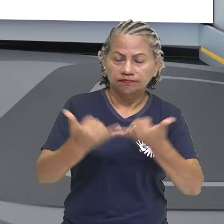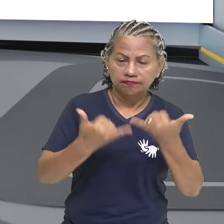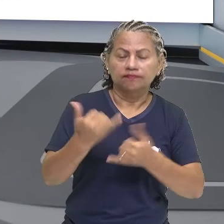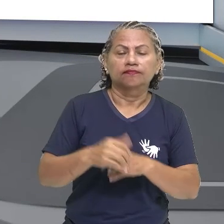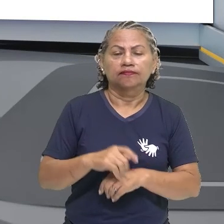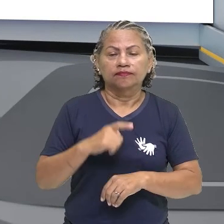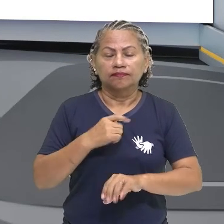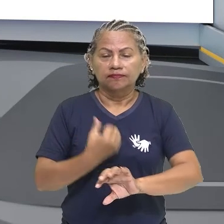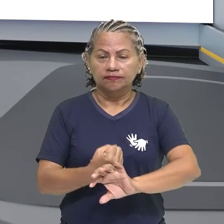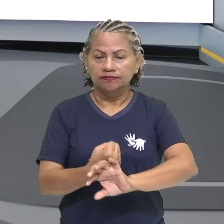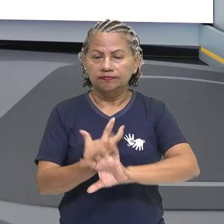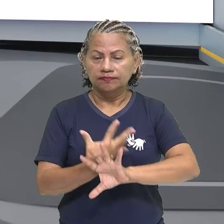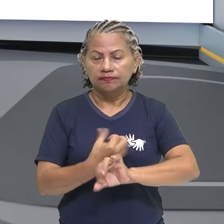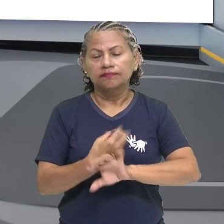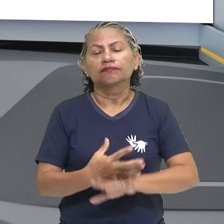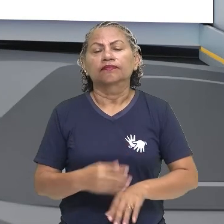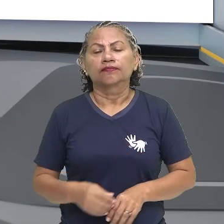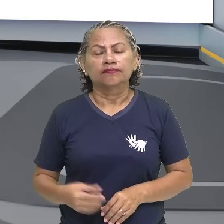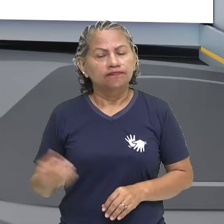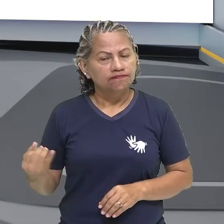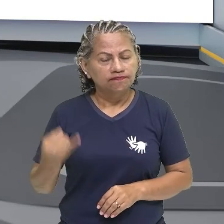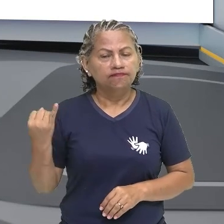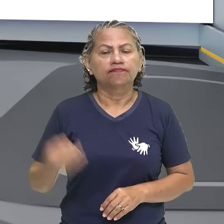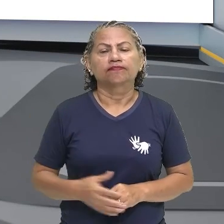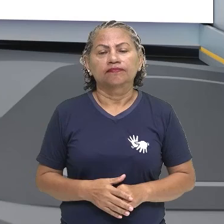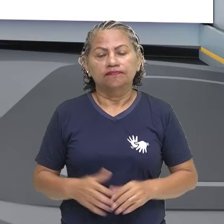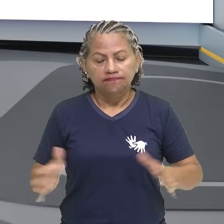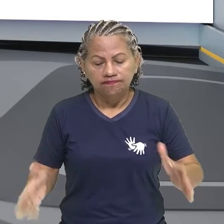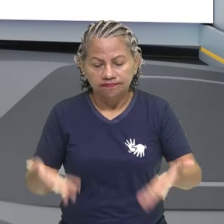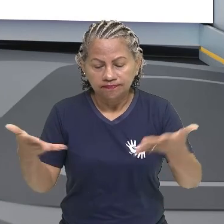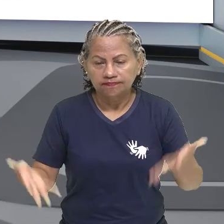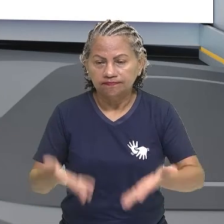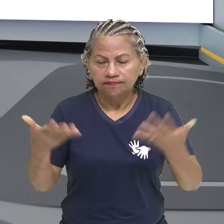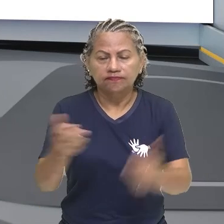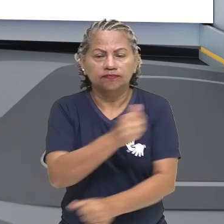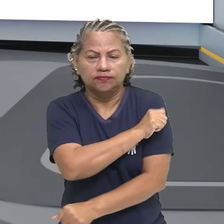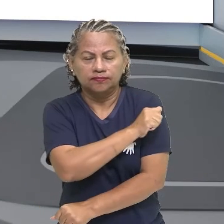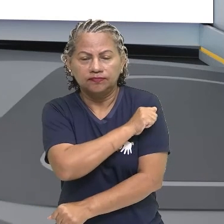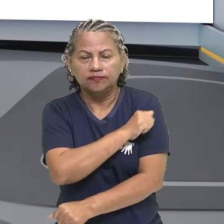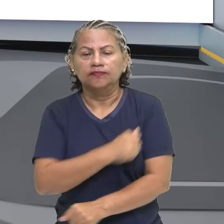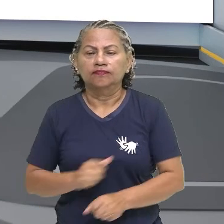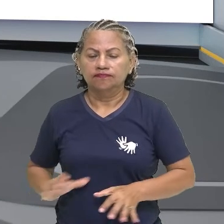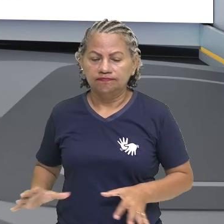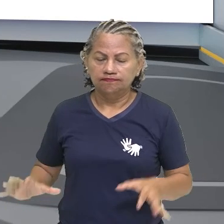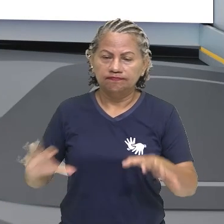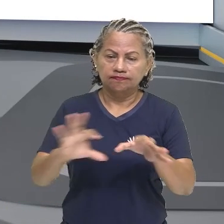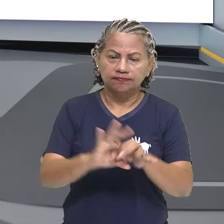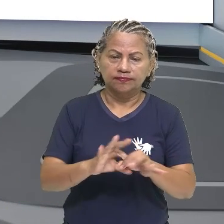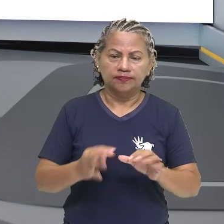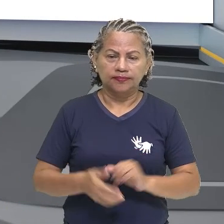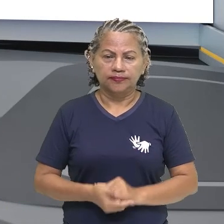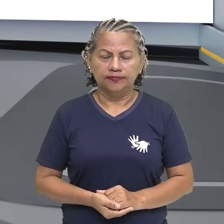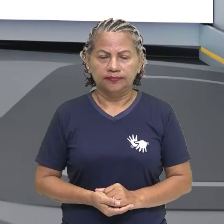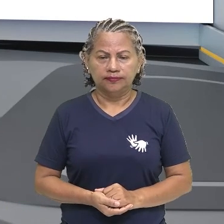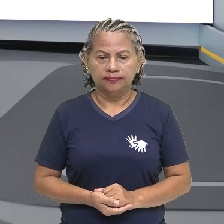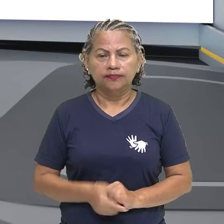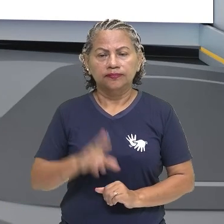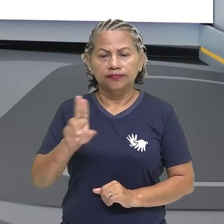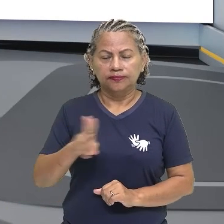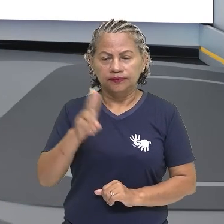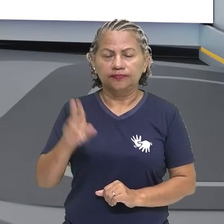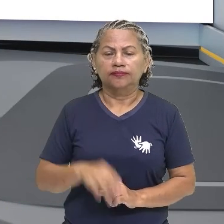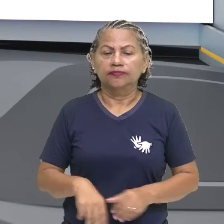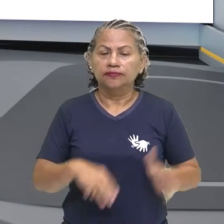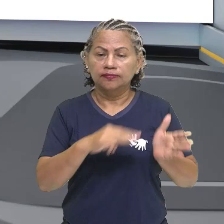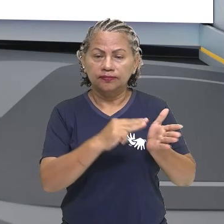ensino-aprendizagem a um nível mais motivador, atrativo e colaborativo. Utilizando o